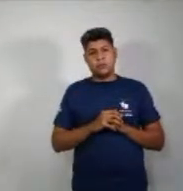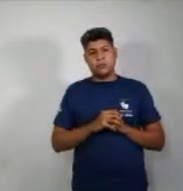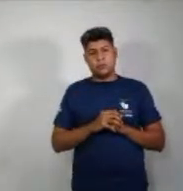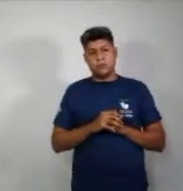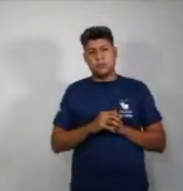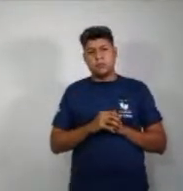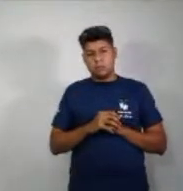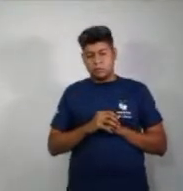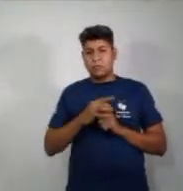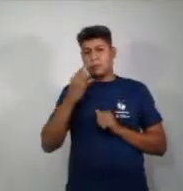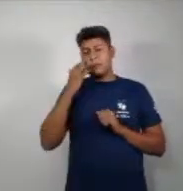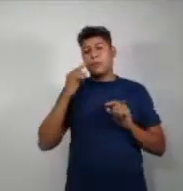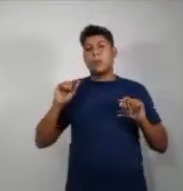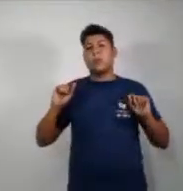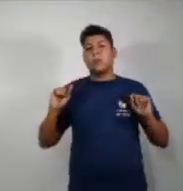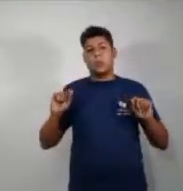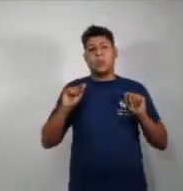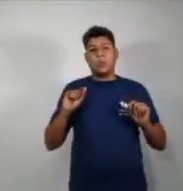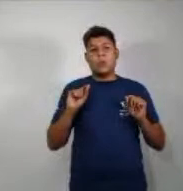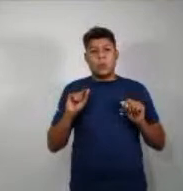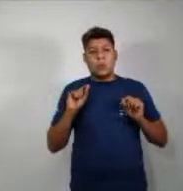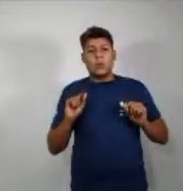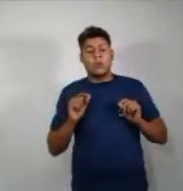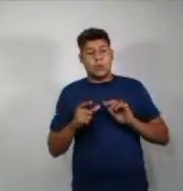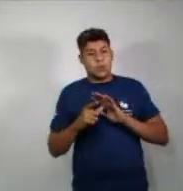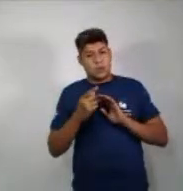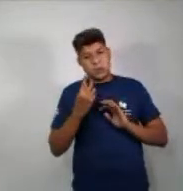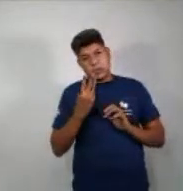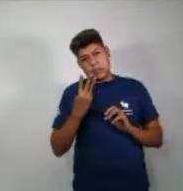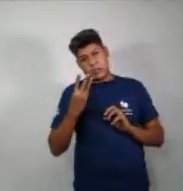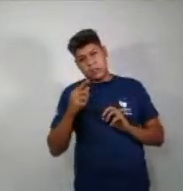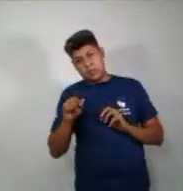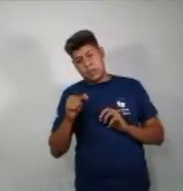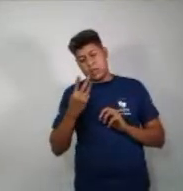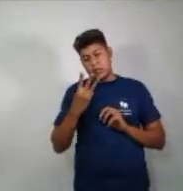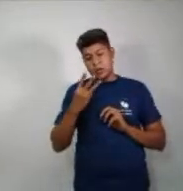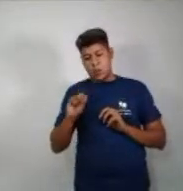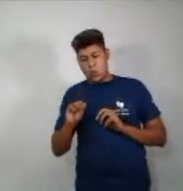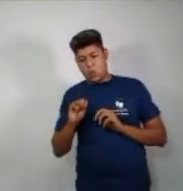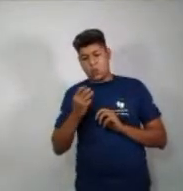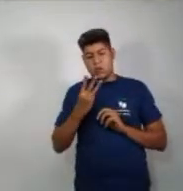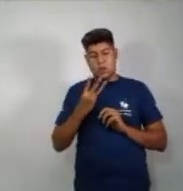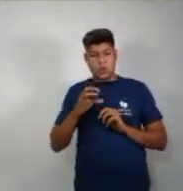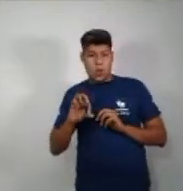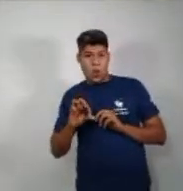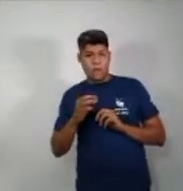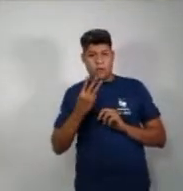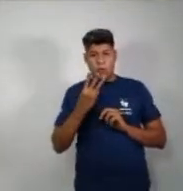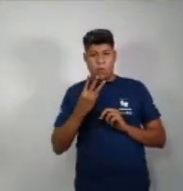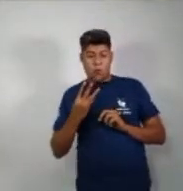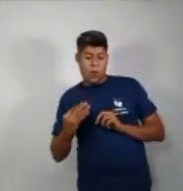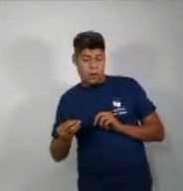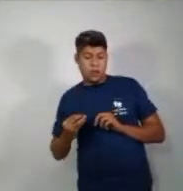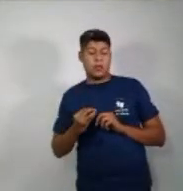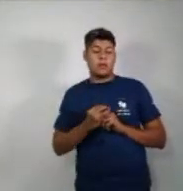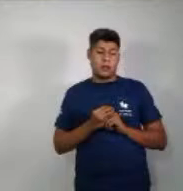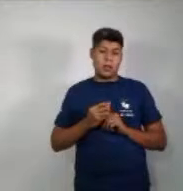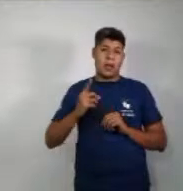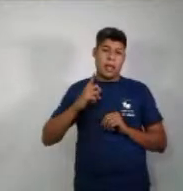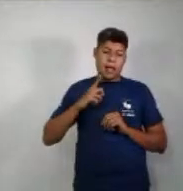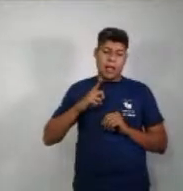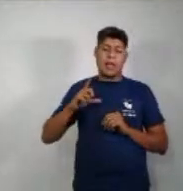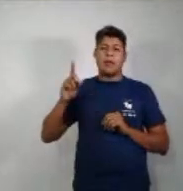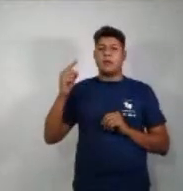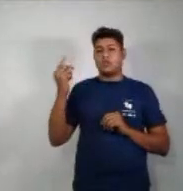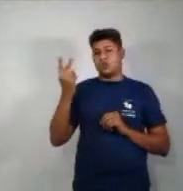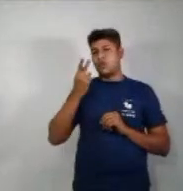E imagina, né? 37, 38, 39, 40, 41, né? Tem muita, muita história aí no